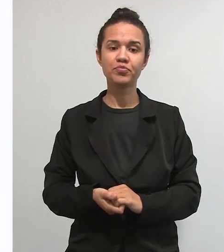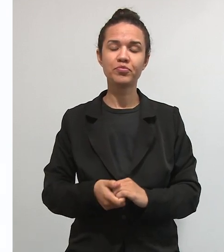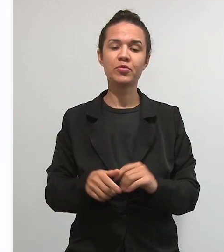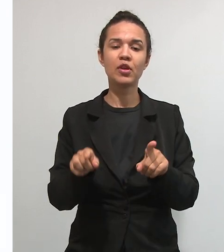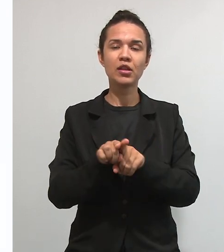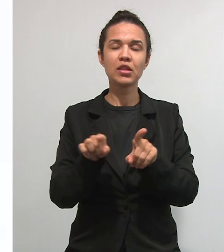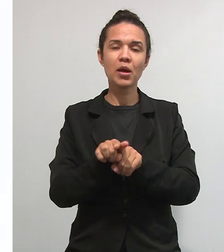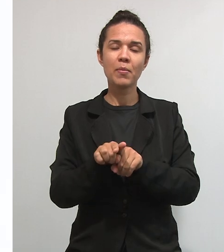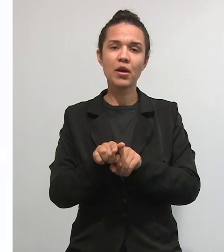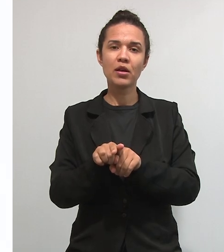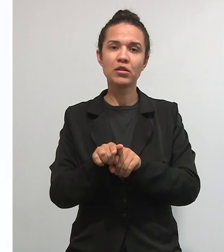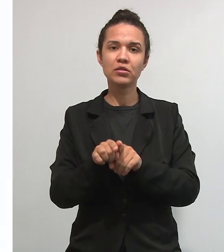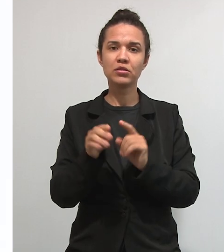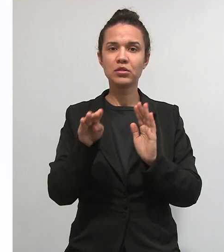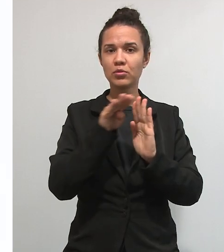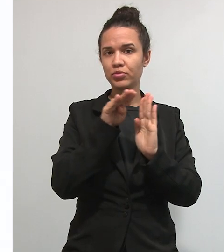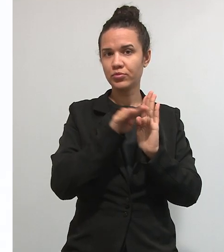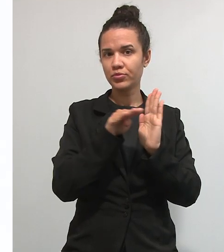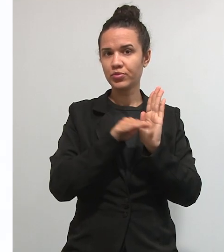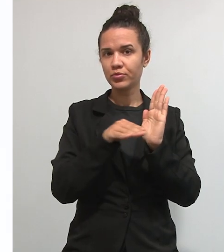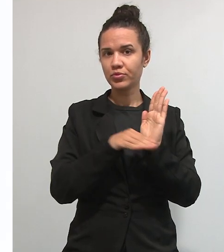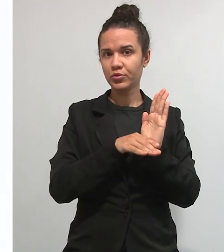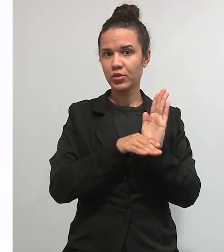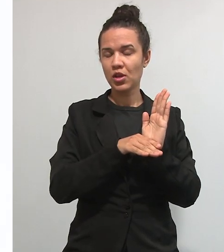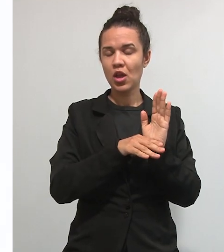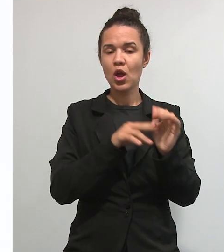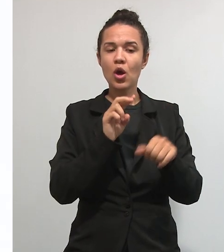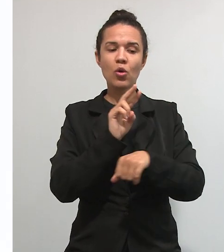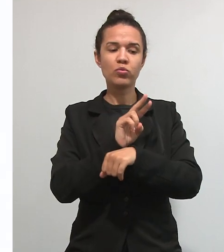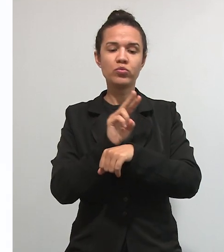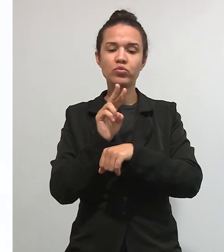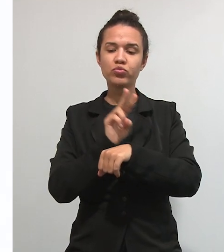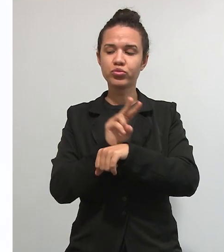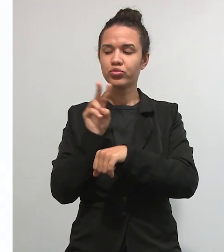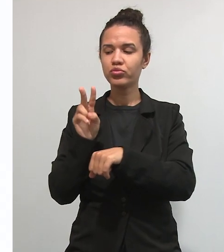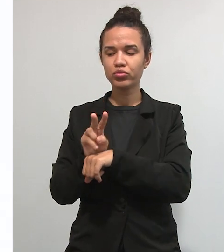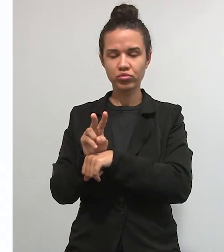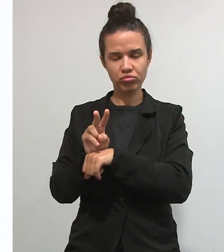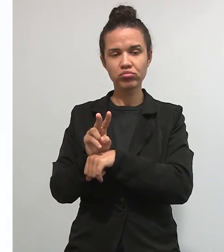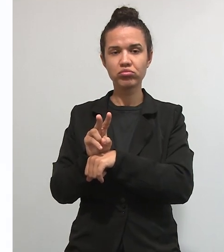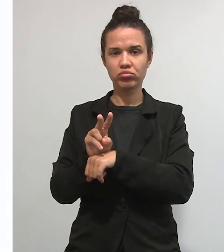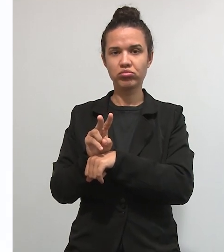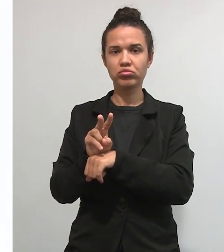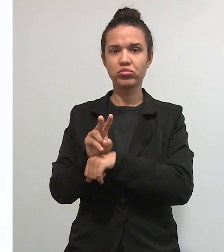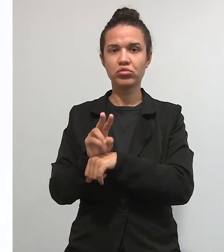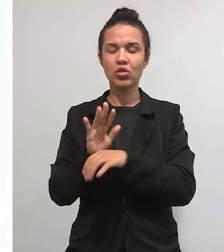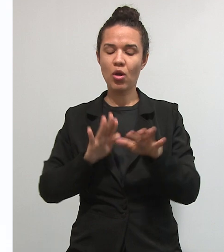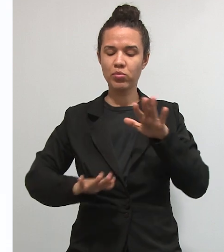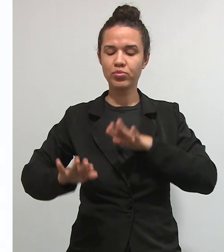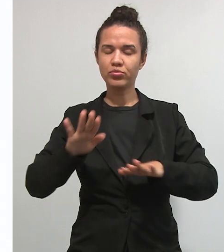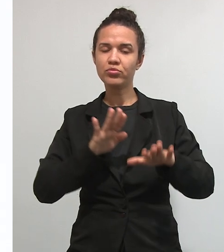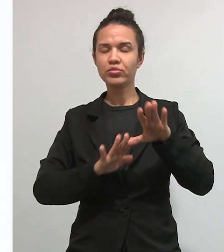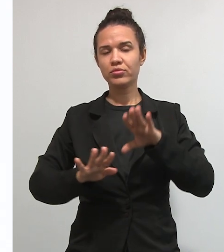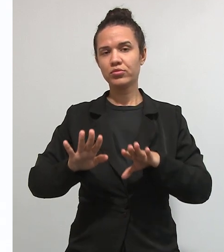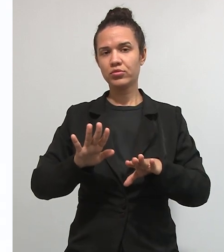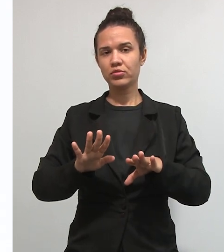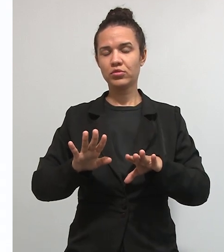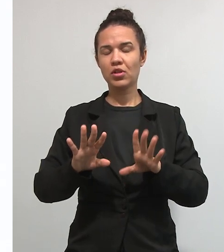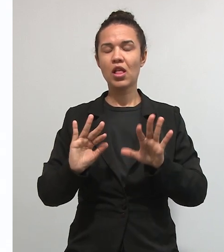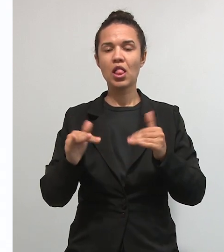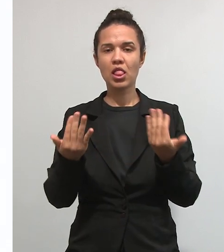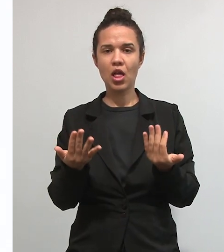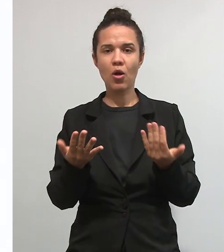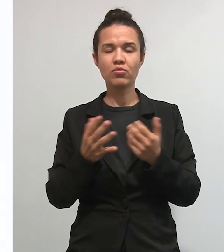Temos também o princípio da prudência. O que ele fala? A estimativa de